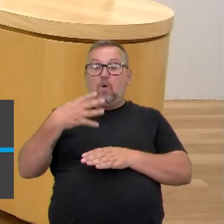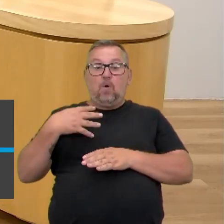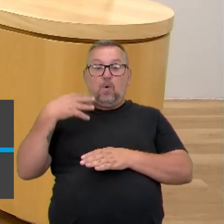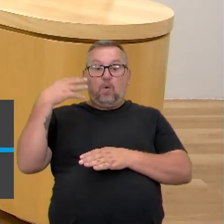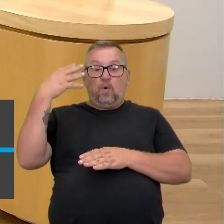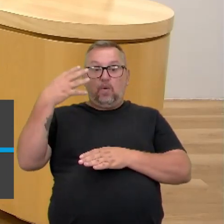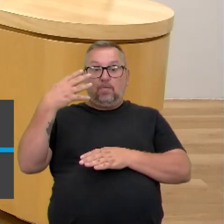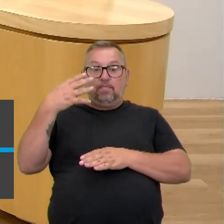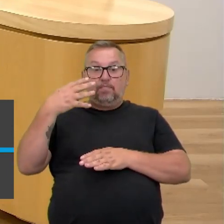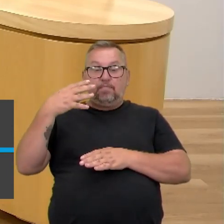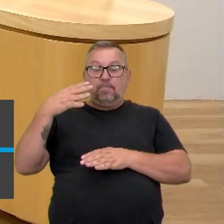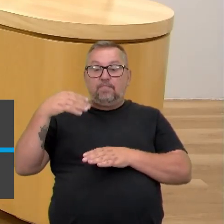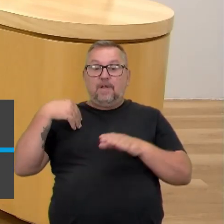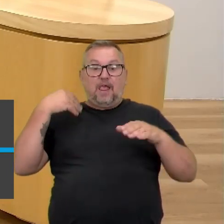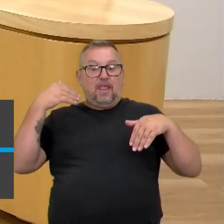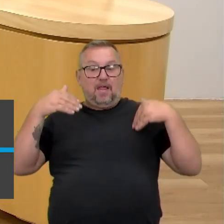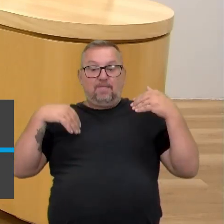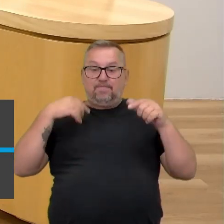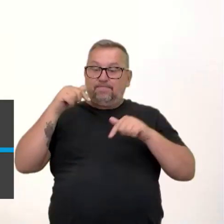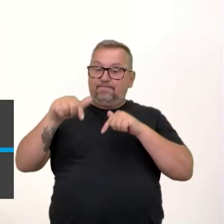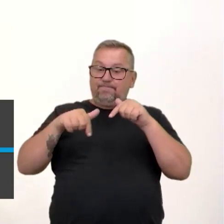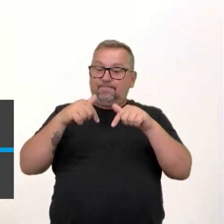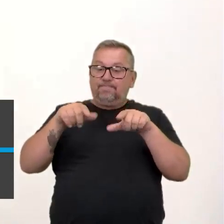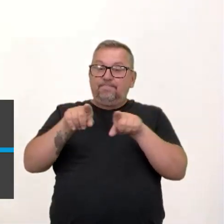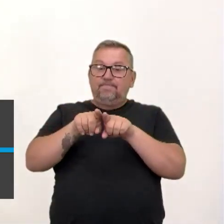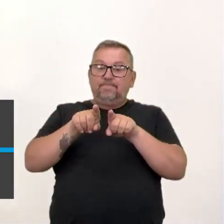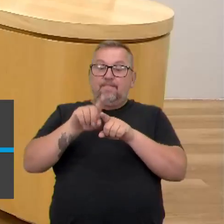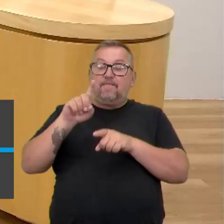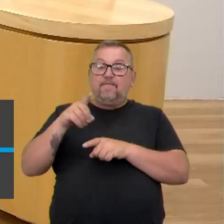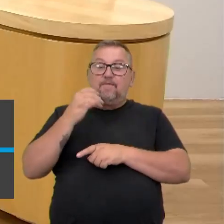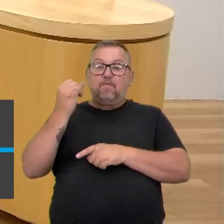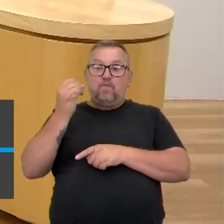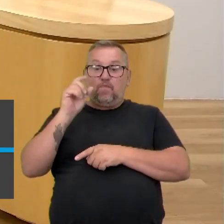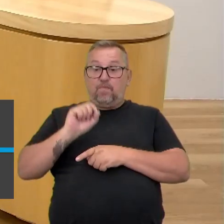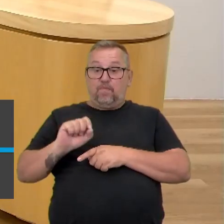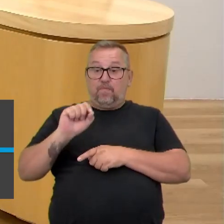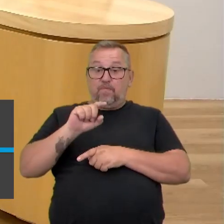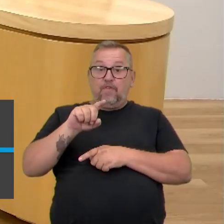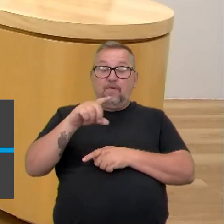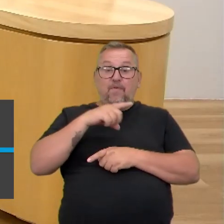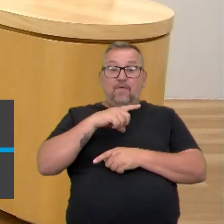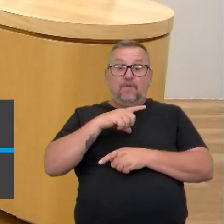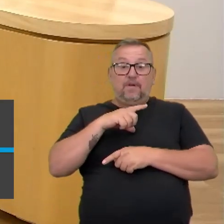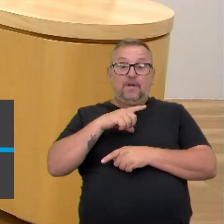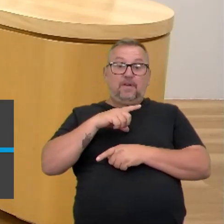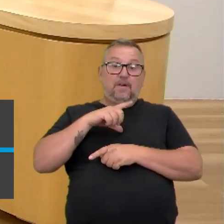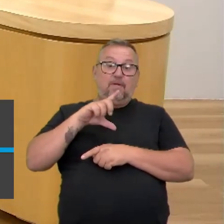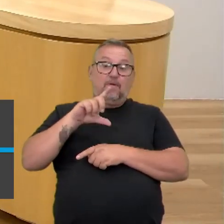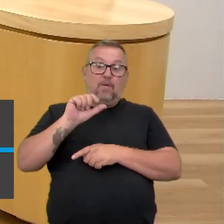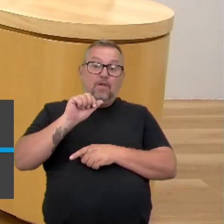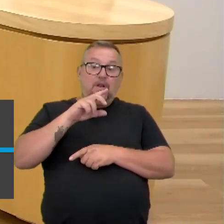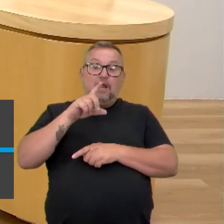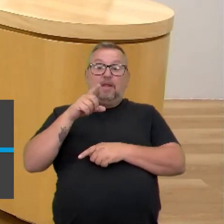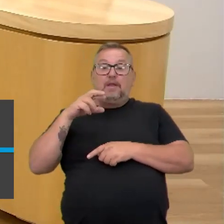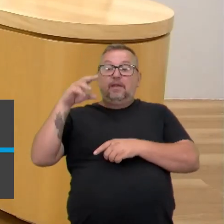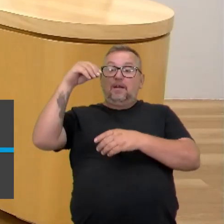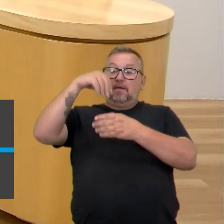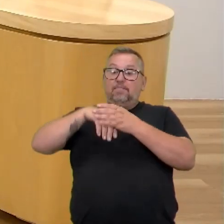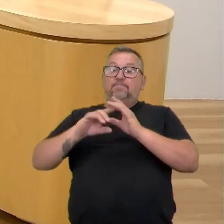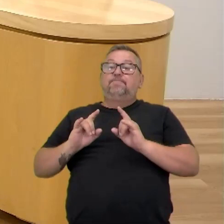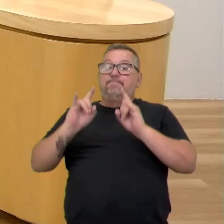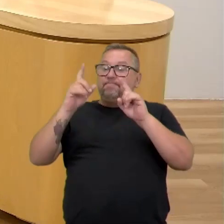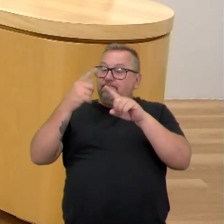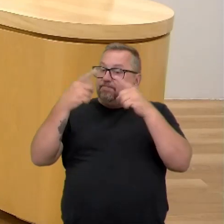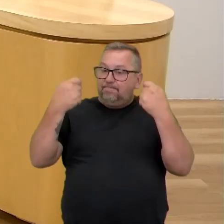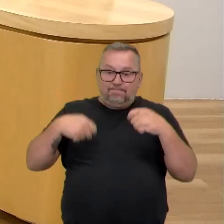E lazer e serviços. E o importante é você tem um lazer dentro do prédio para que você